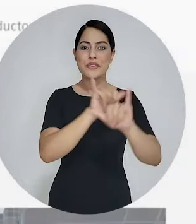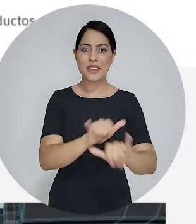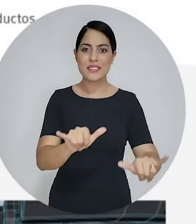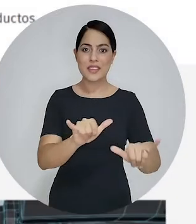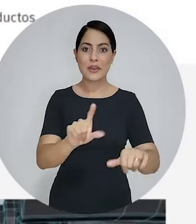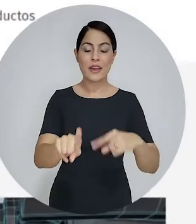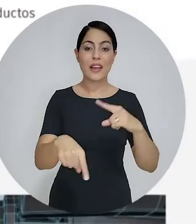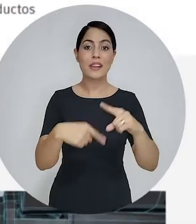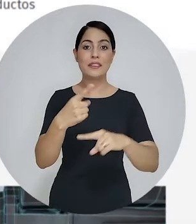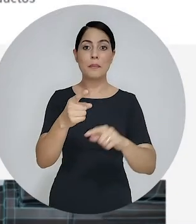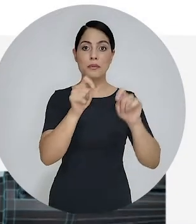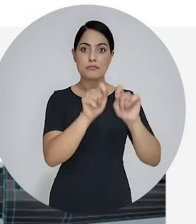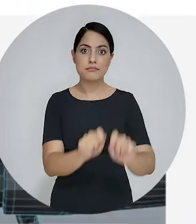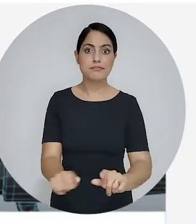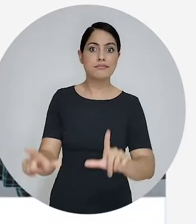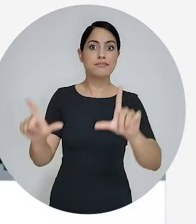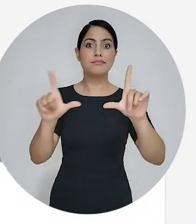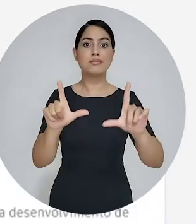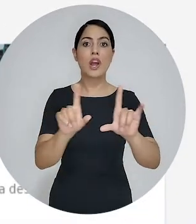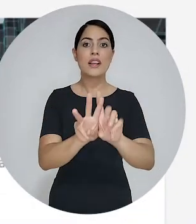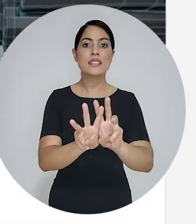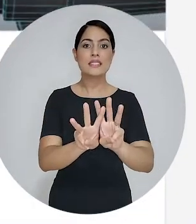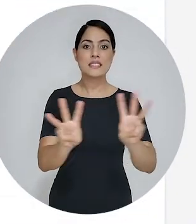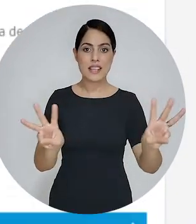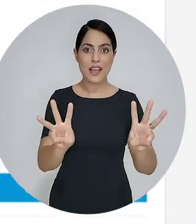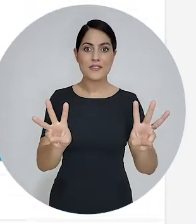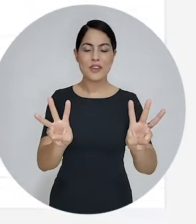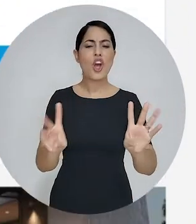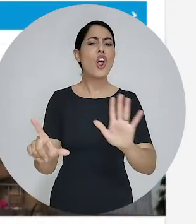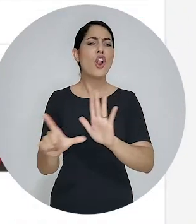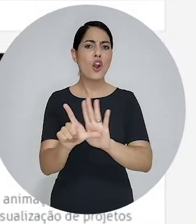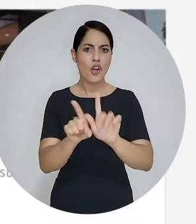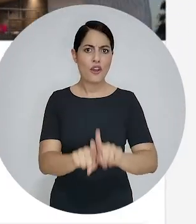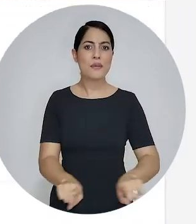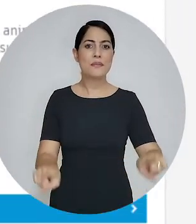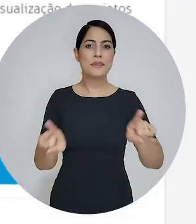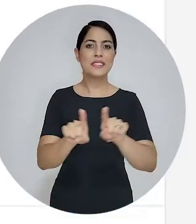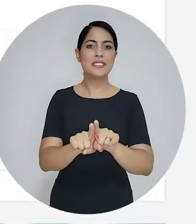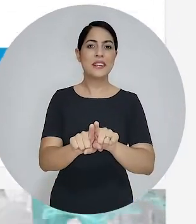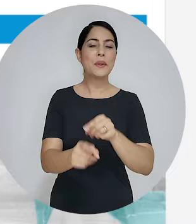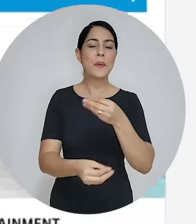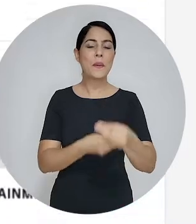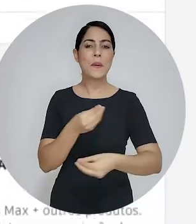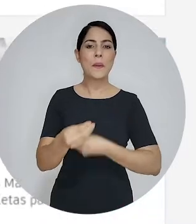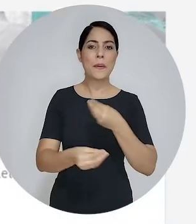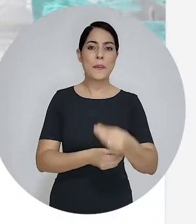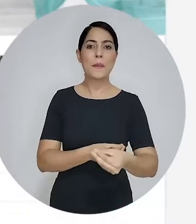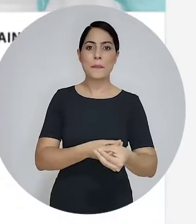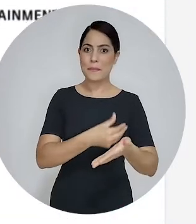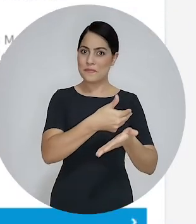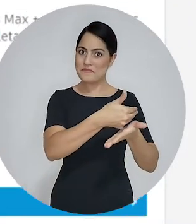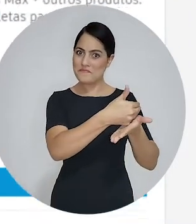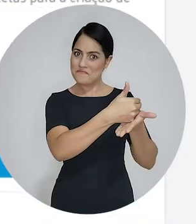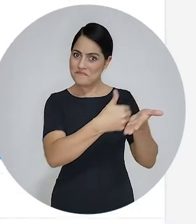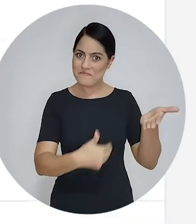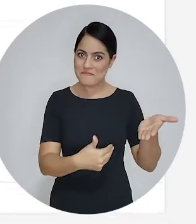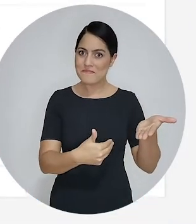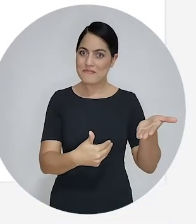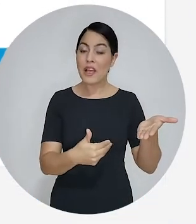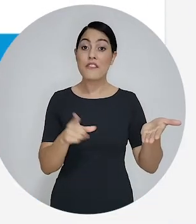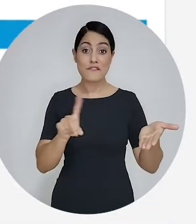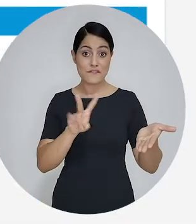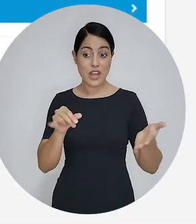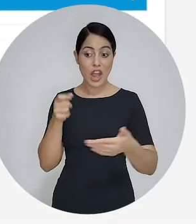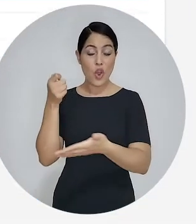banner de divulgação e aguardar ser redirecionado ao site da loja parceira, participante do programa Anuidade